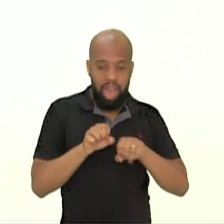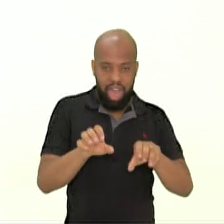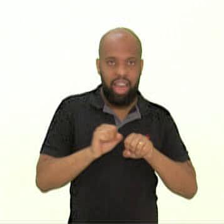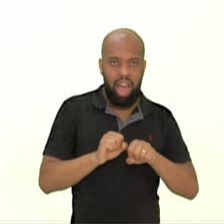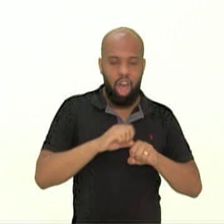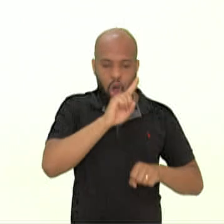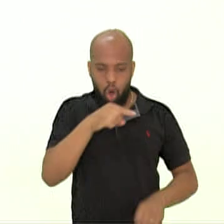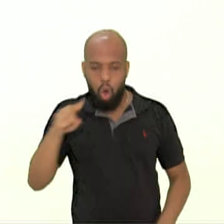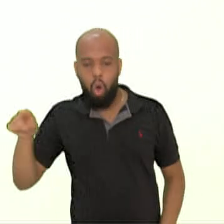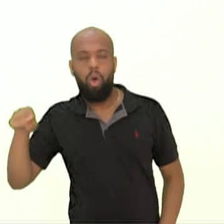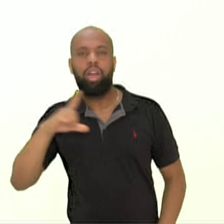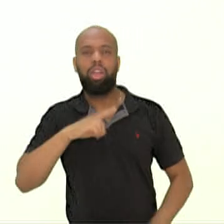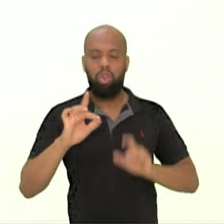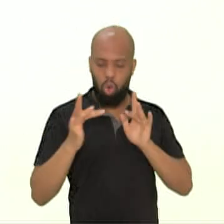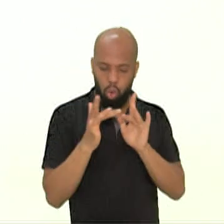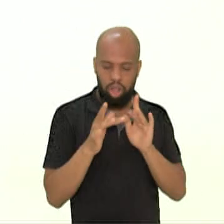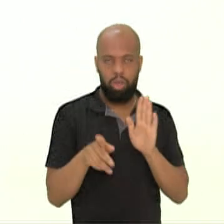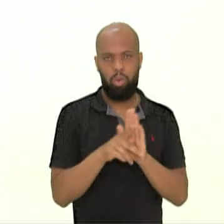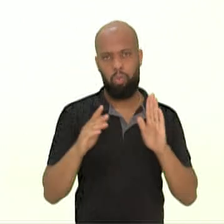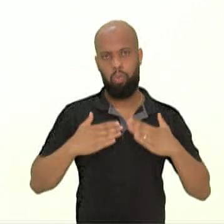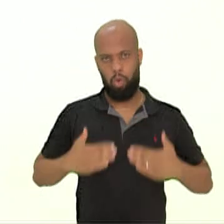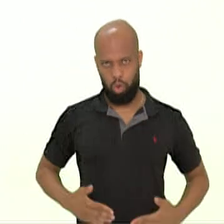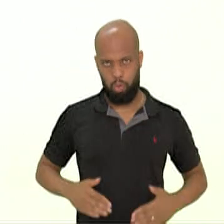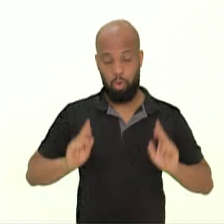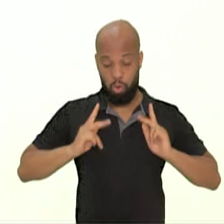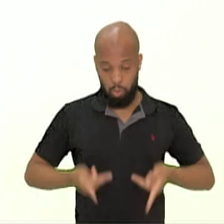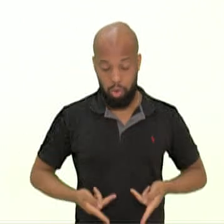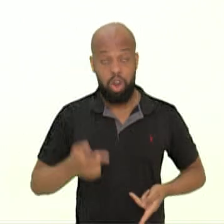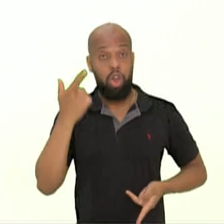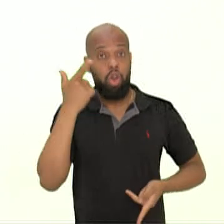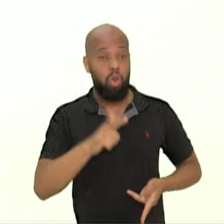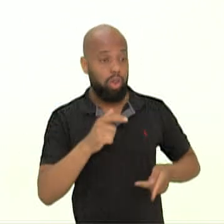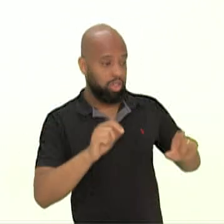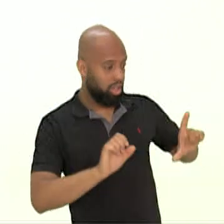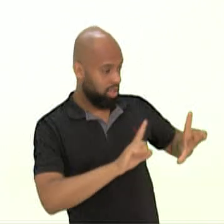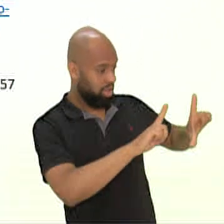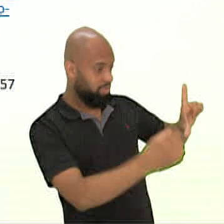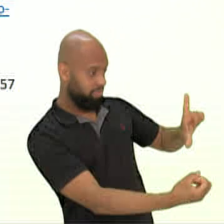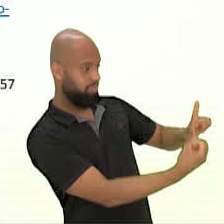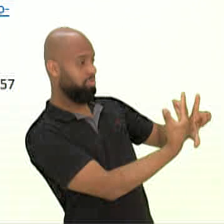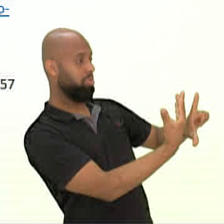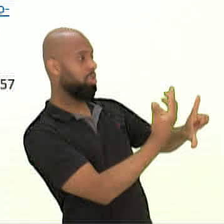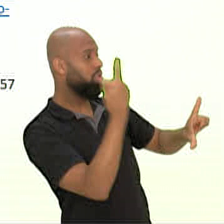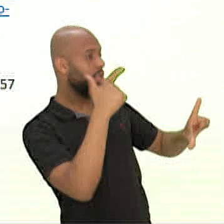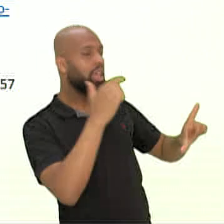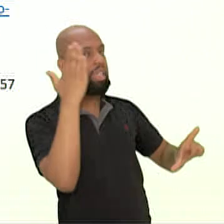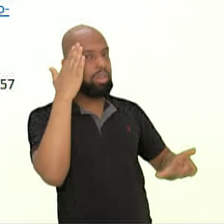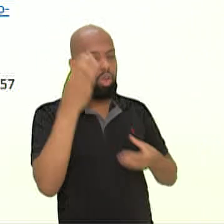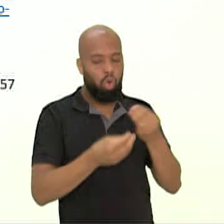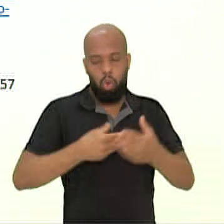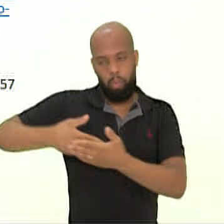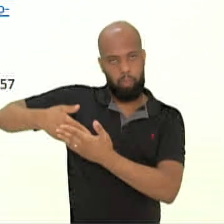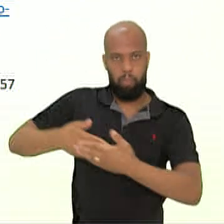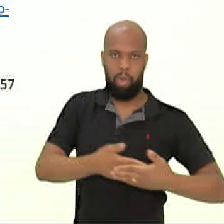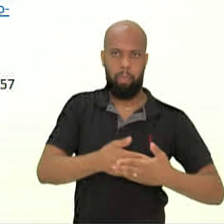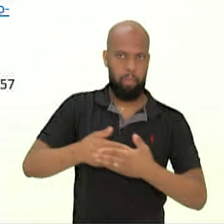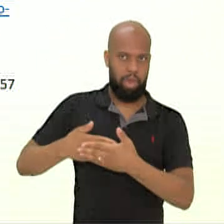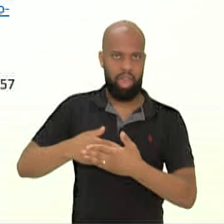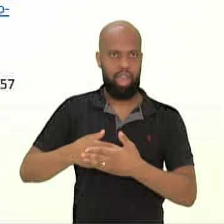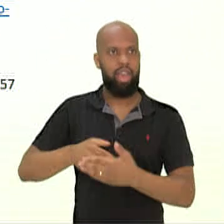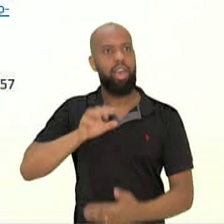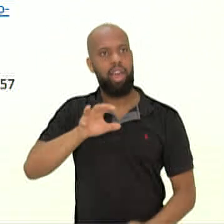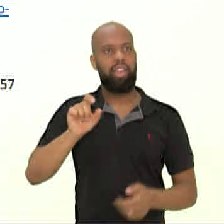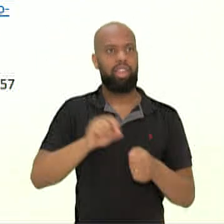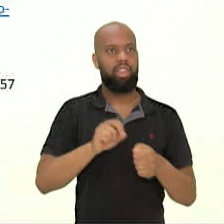corpo humano. Assim, são formadas imagens que auxiliam para acompanhar o desenvolvimento do embrião e é assim que acaba